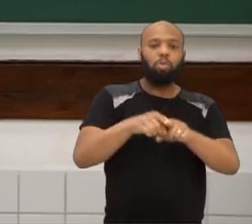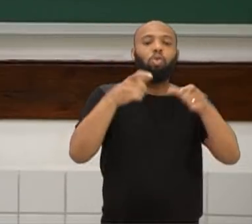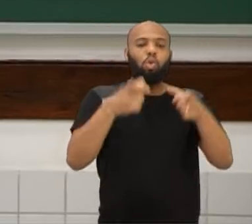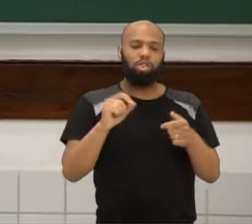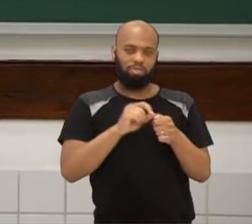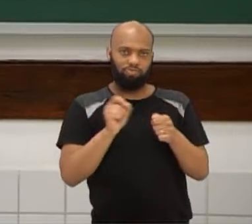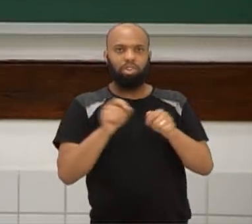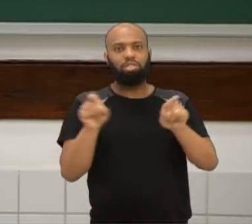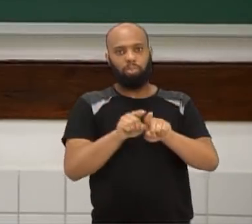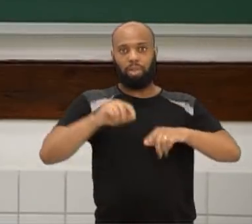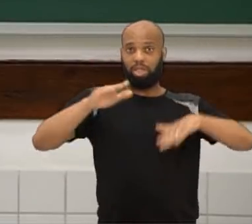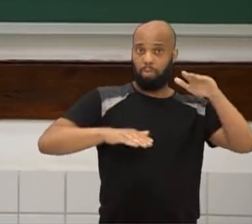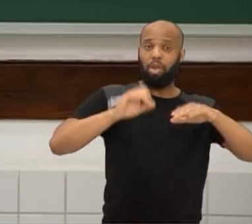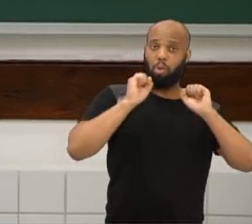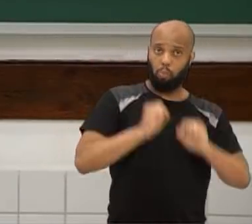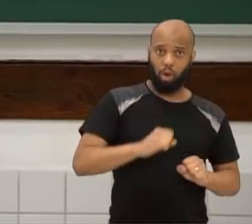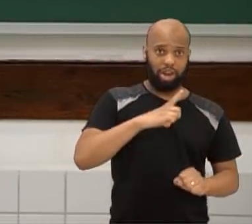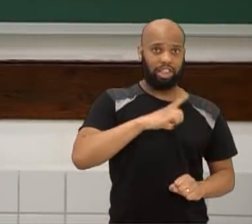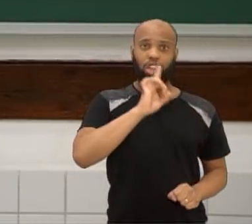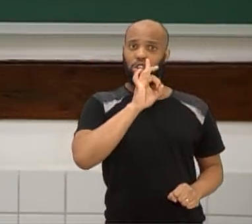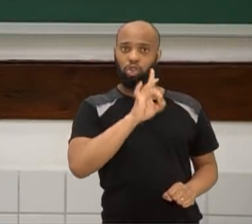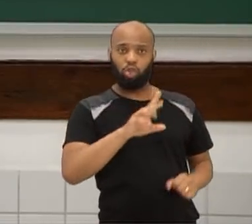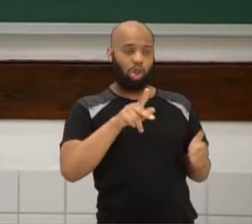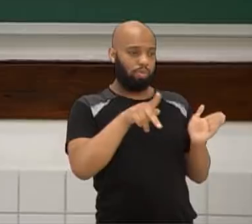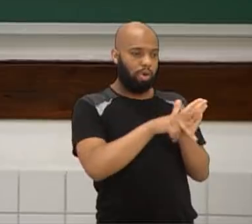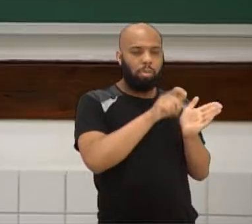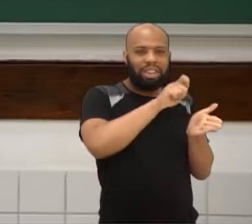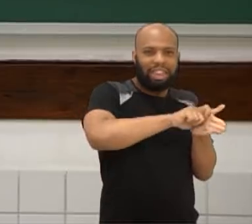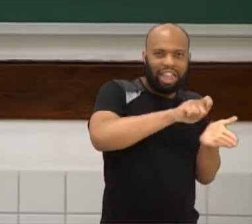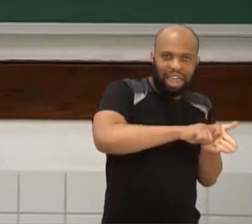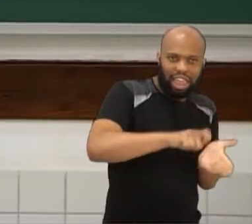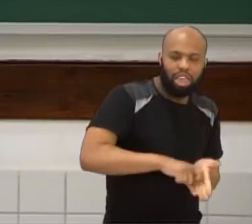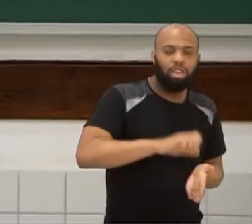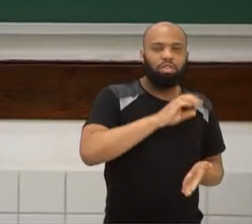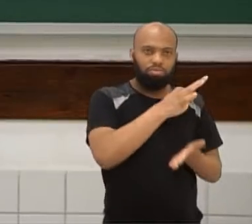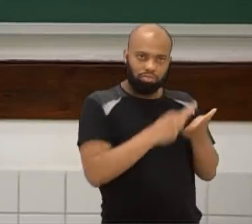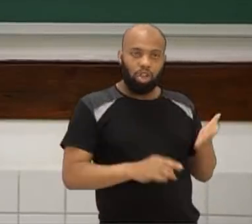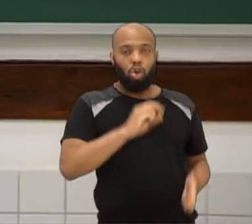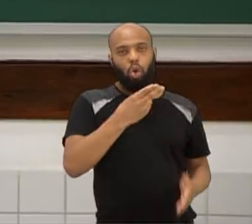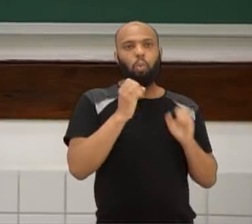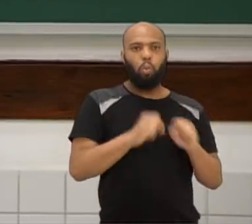esse panfleto. Então, ele pode ser somente o texto verbal ou pode ter